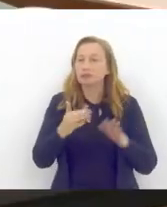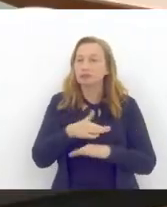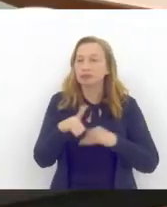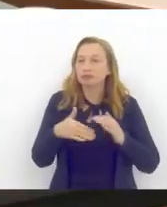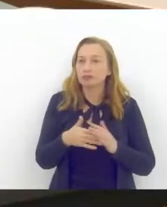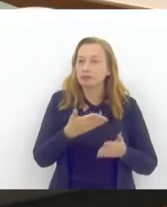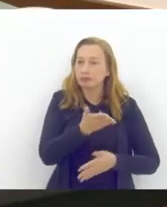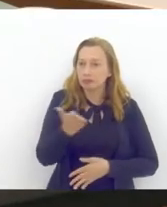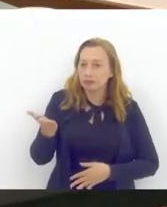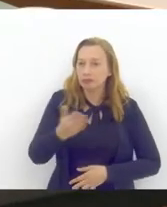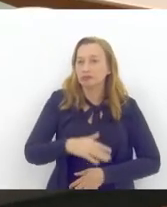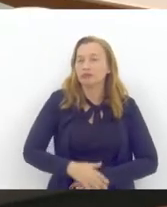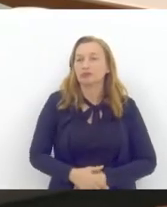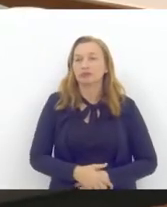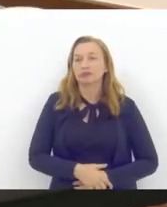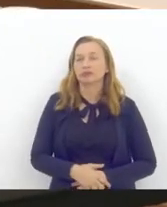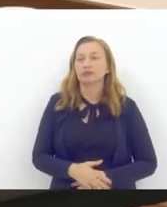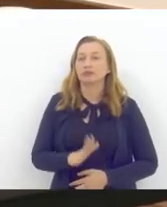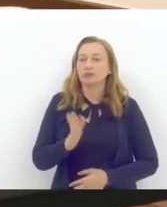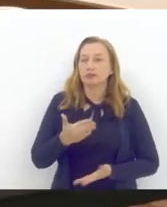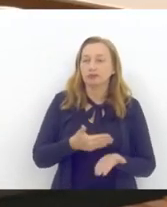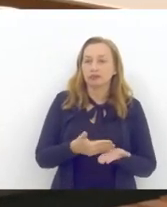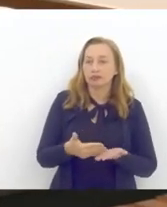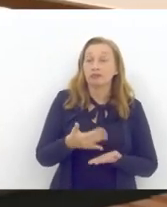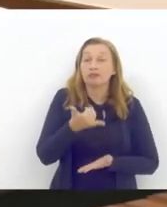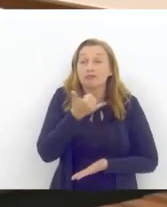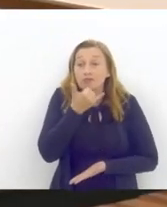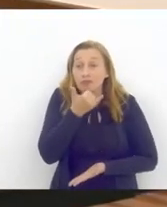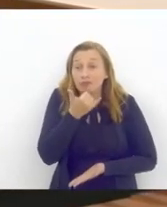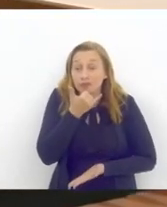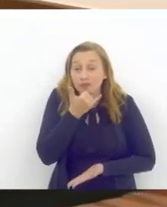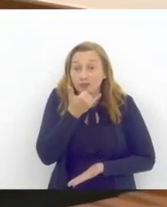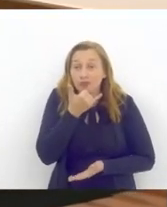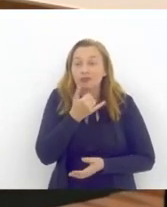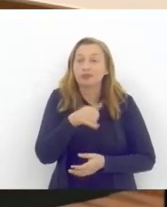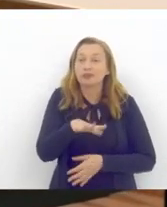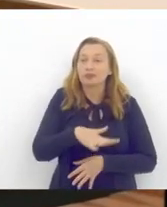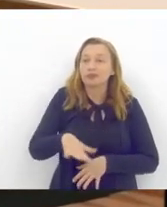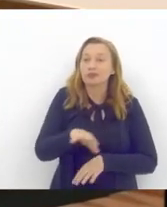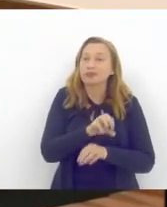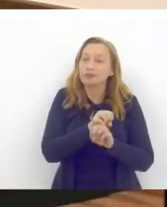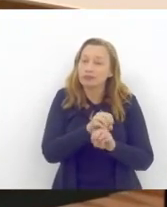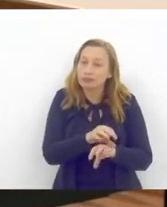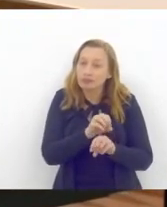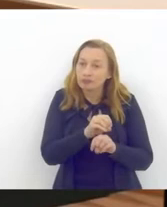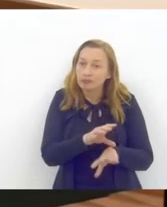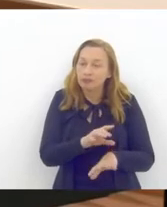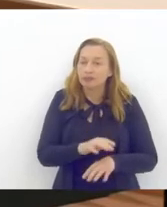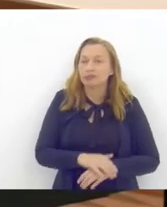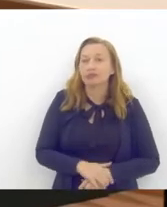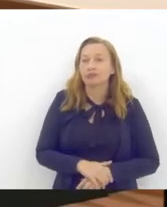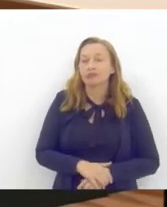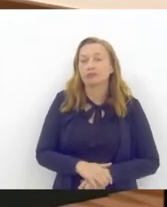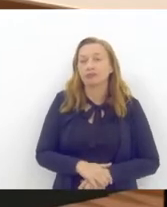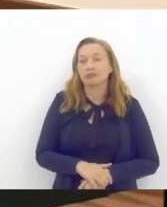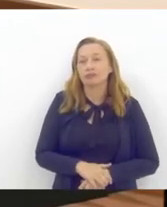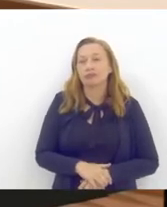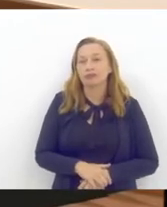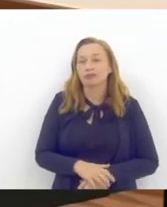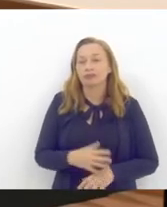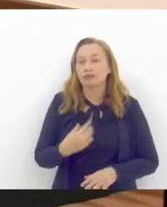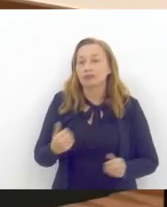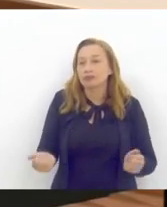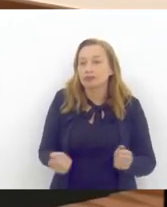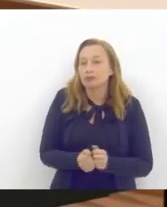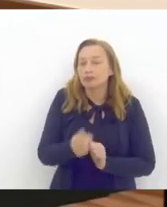aqui presentes. E já de início eu me desculpo, eu sou da educação, e a gente está aqui entre pessoas